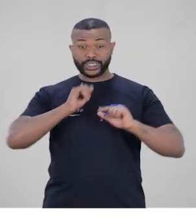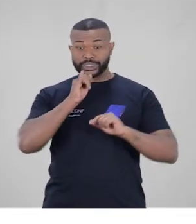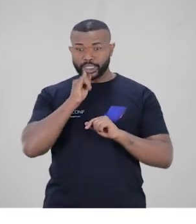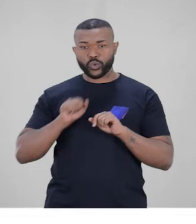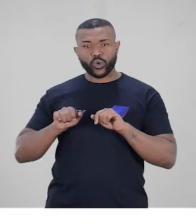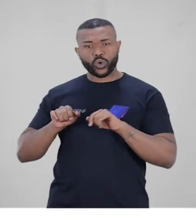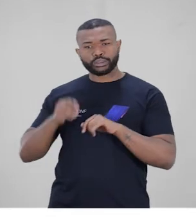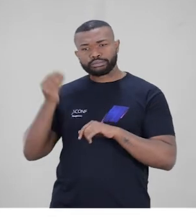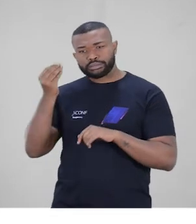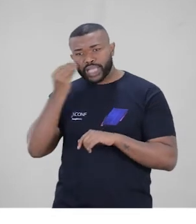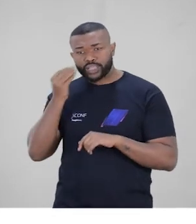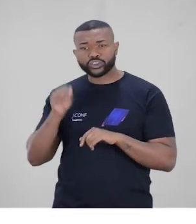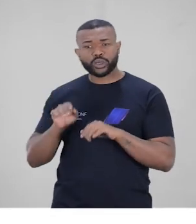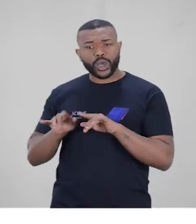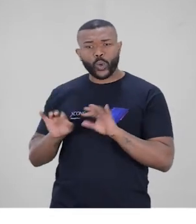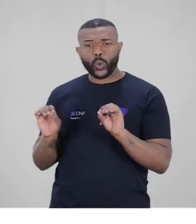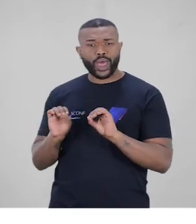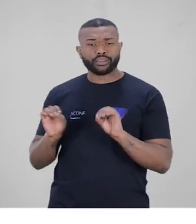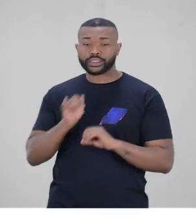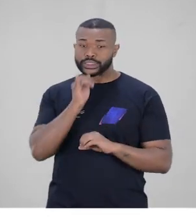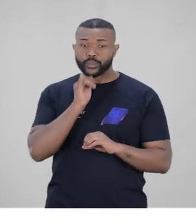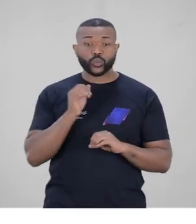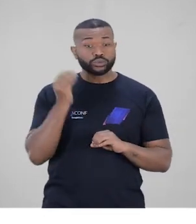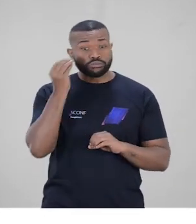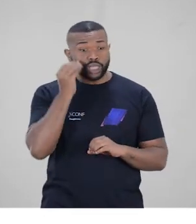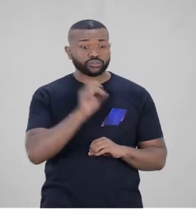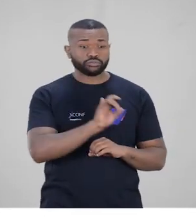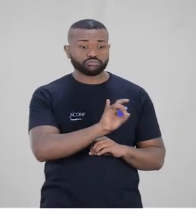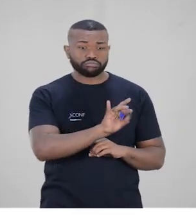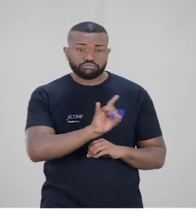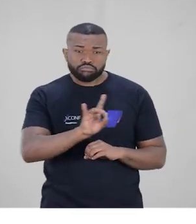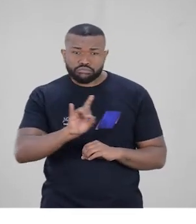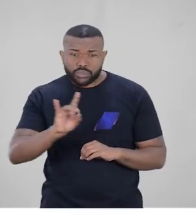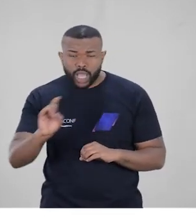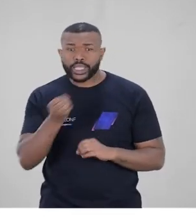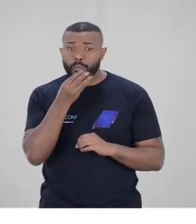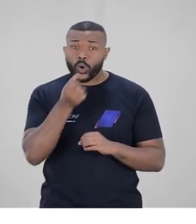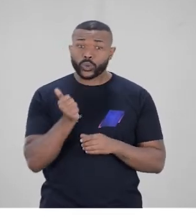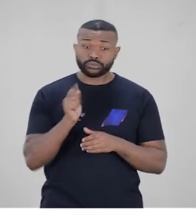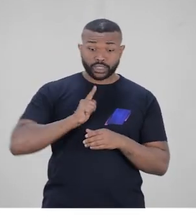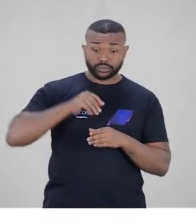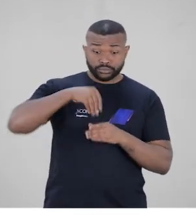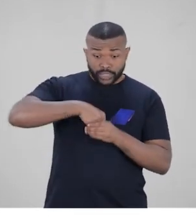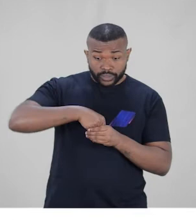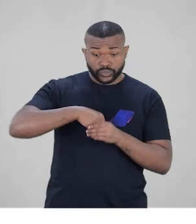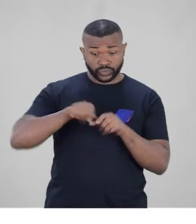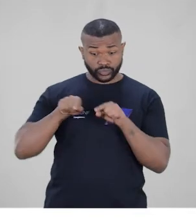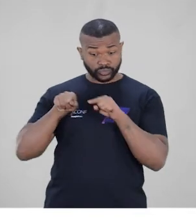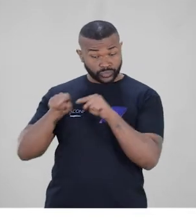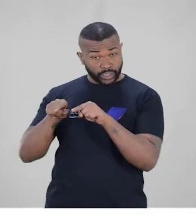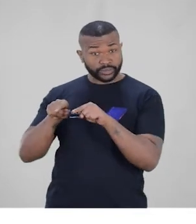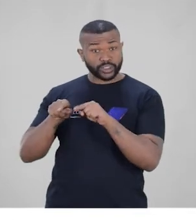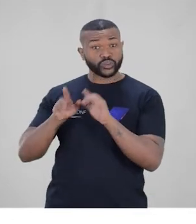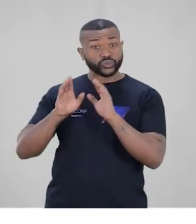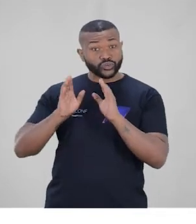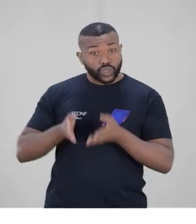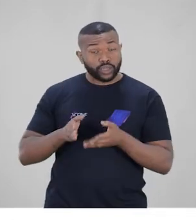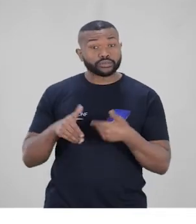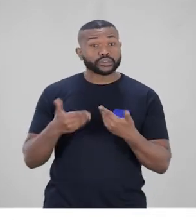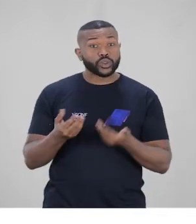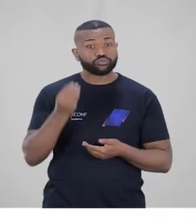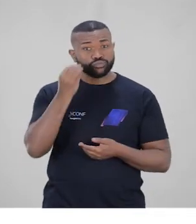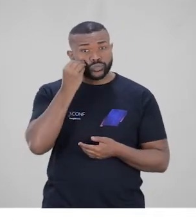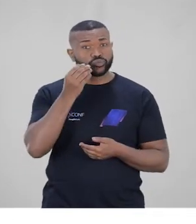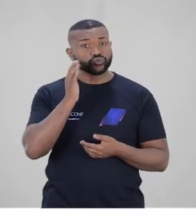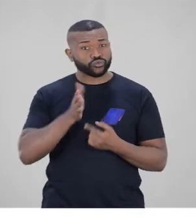teste manual e ter muitos testes unitários, ou seja, são testes que executam dentro da pipe. Gerou a versão,